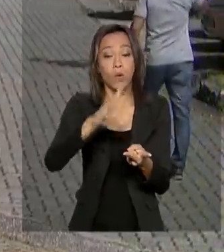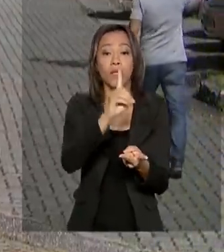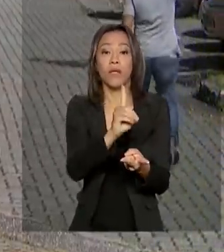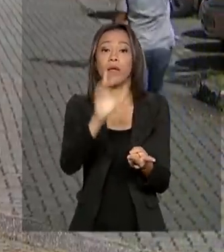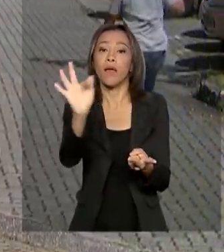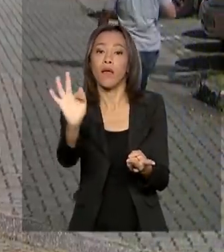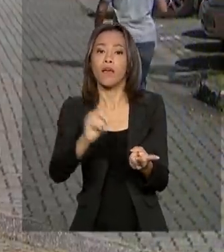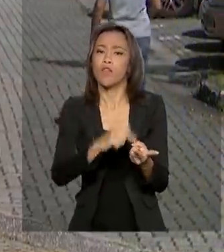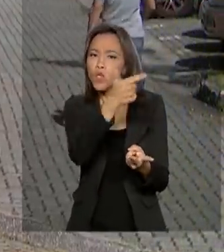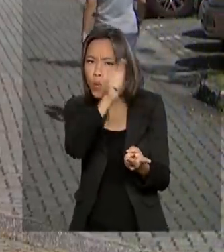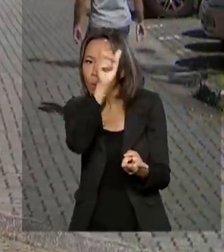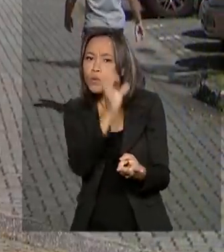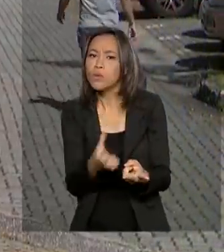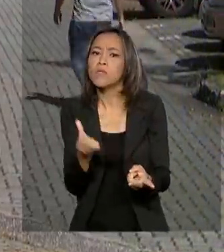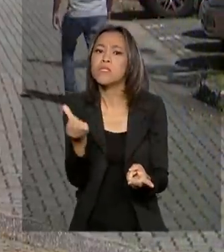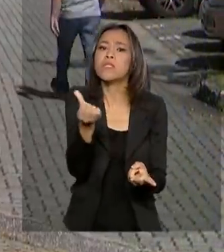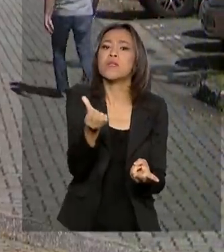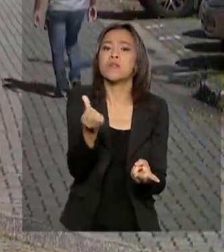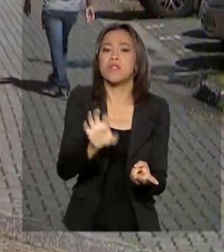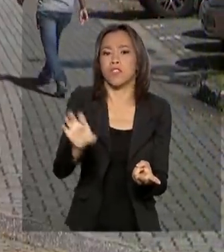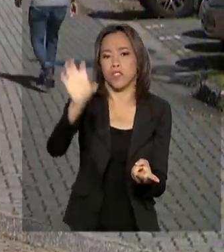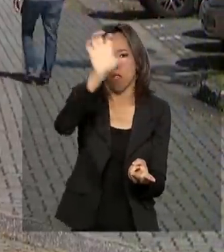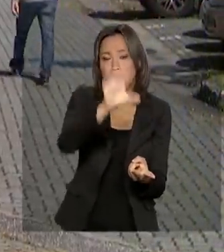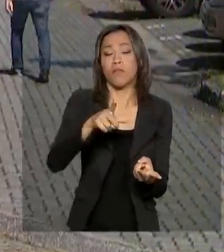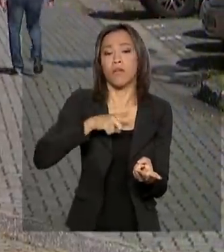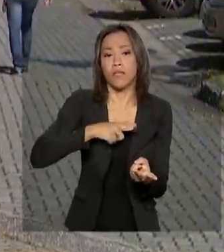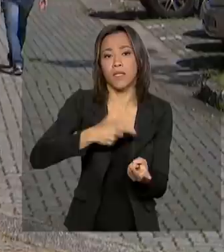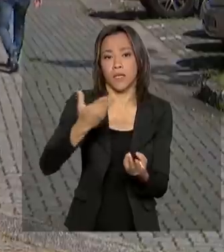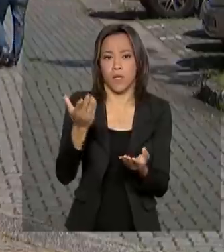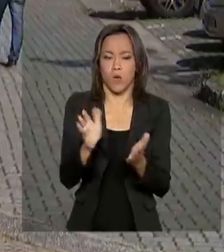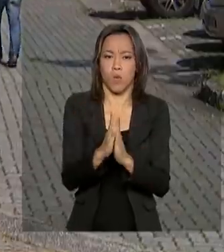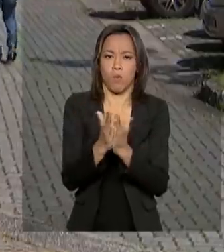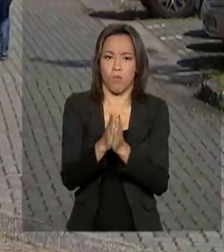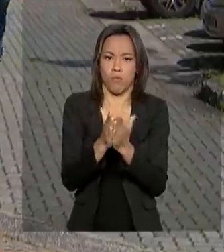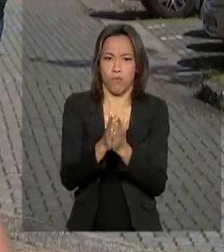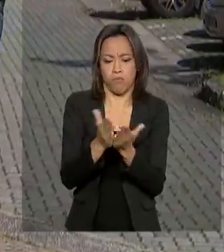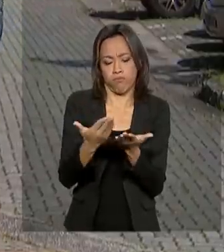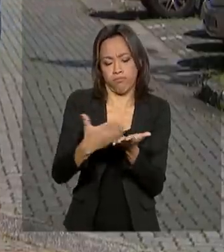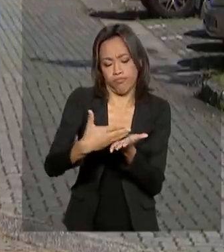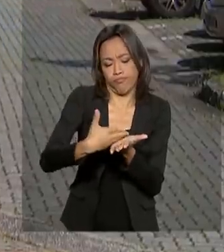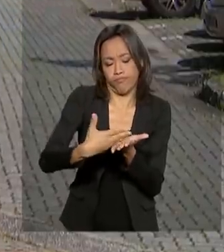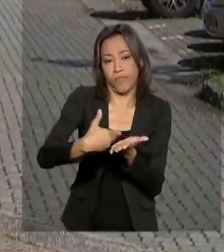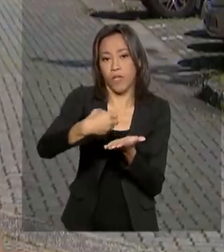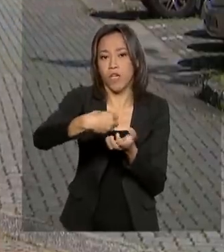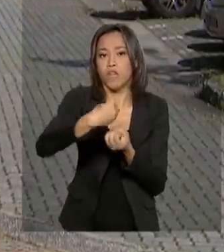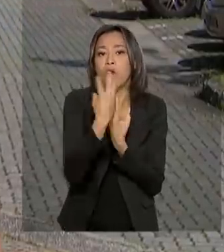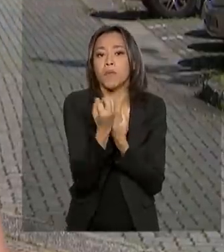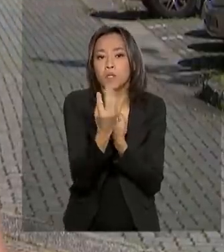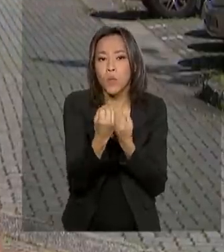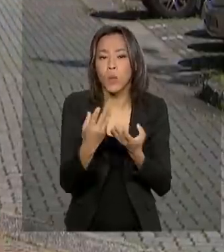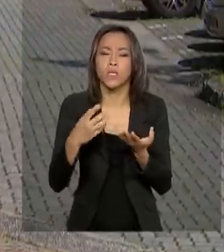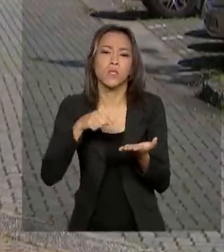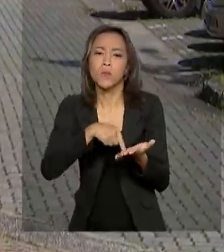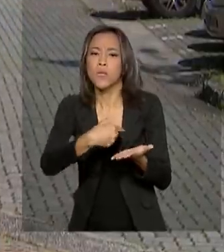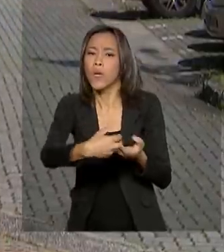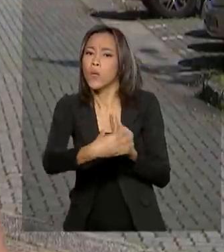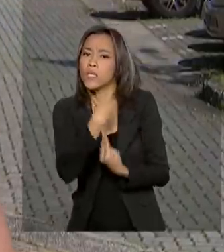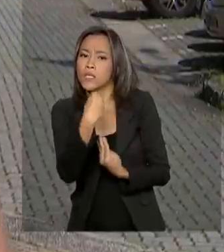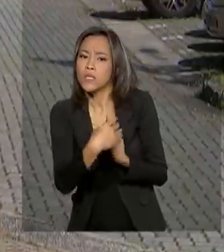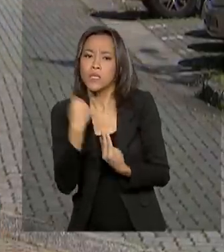seis estados brasileiros vão vir com folder informativo esse material traz por exemplo orientações preventivas